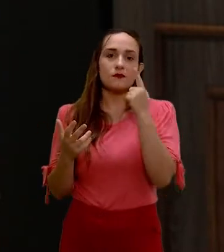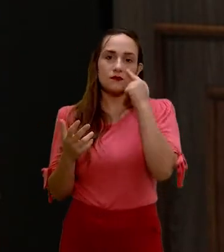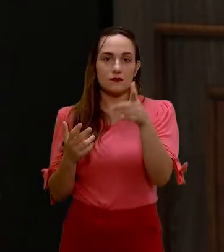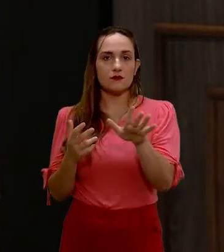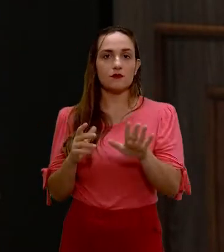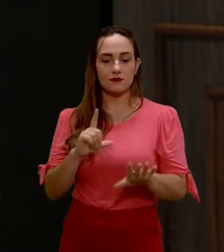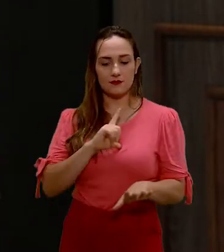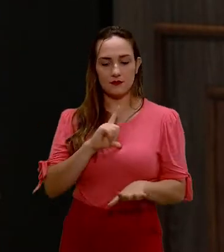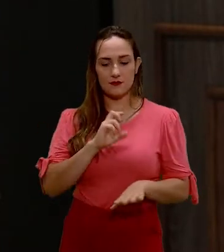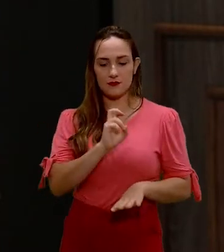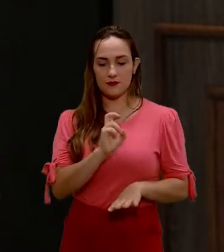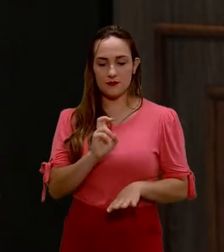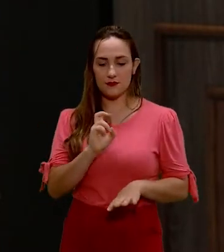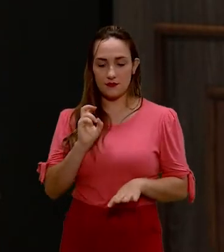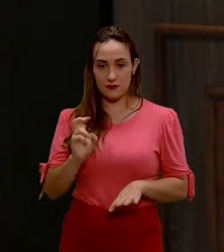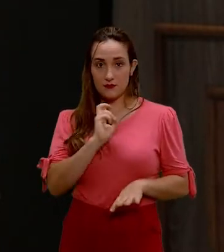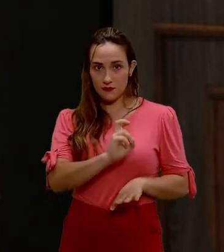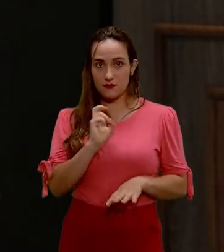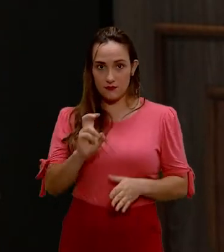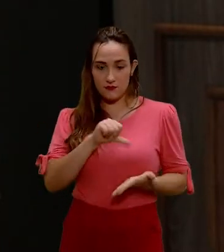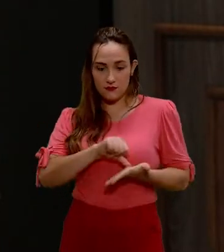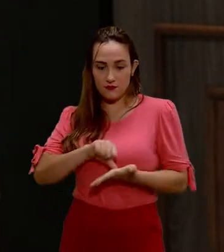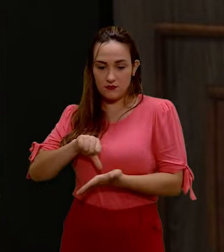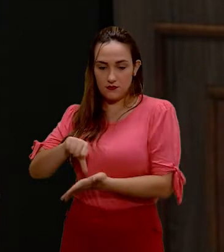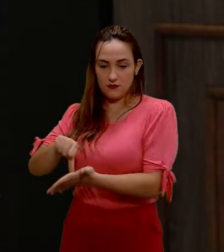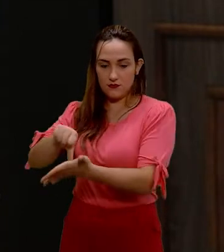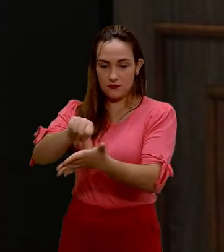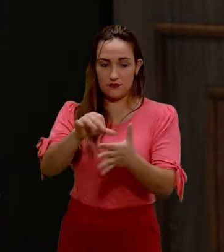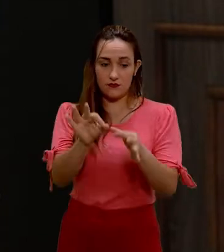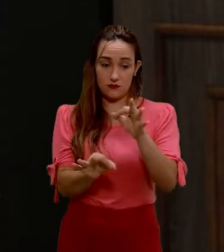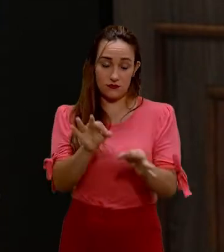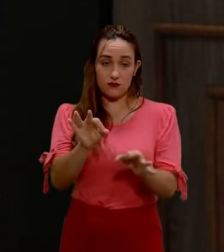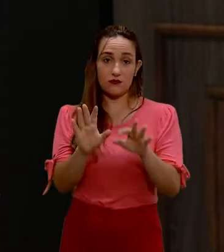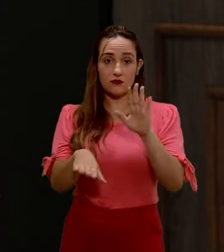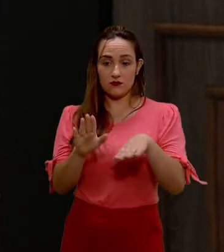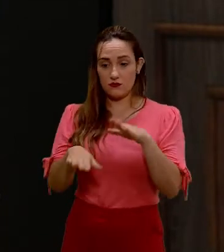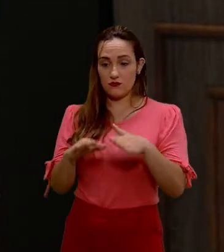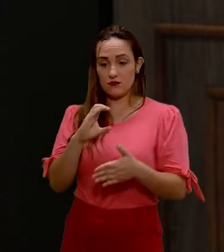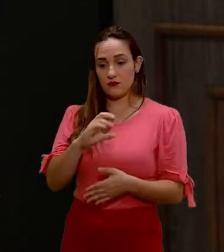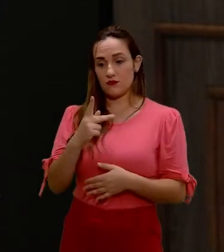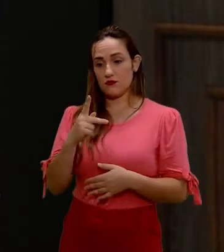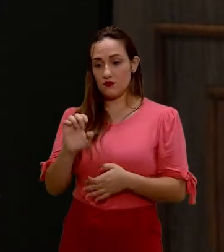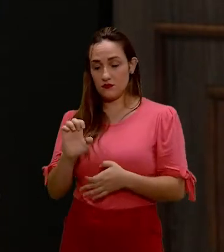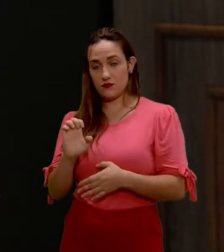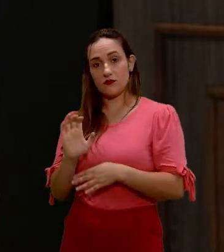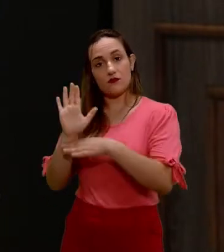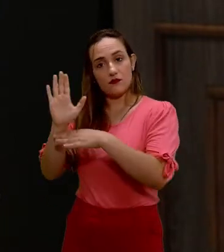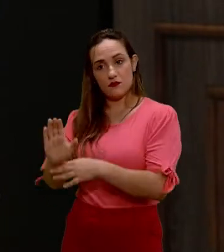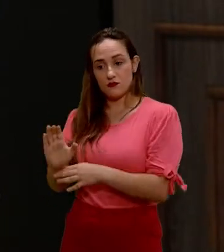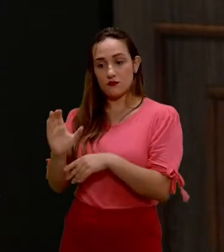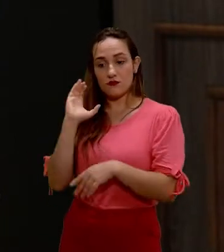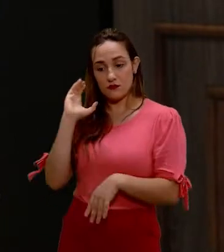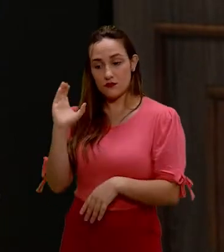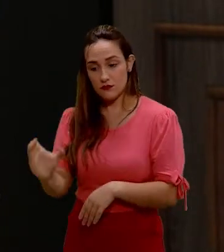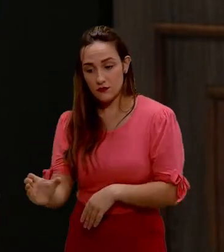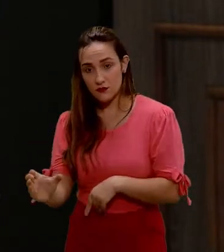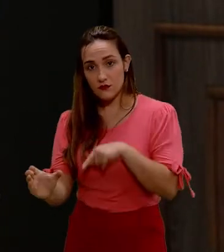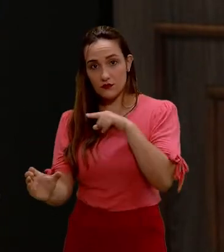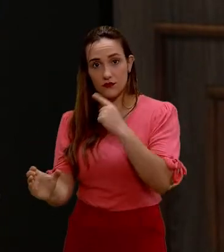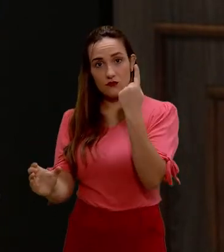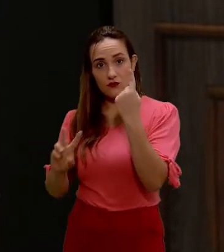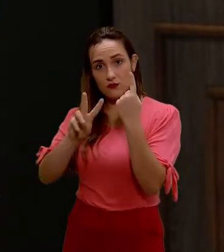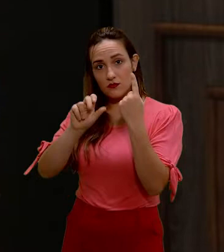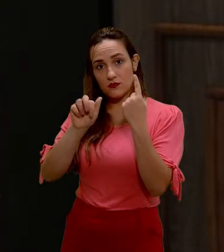nós já temos 55 comarcas, mas às vezes ela está no criminal em uma